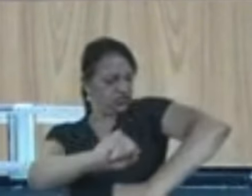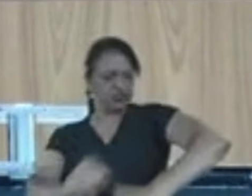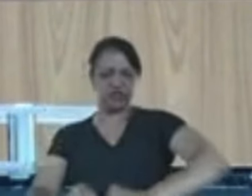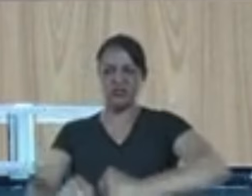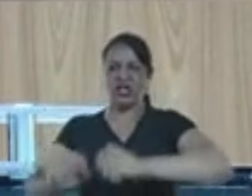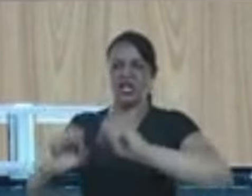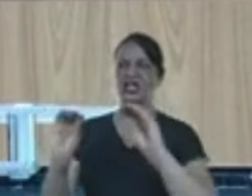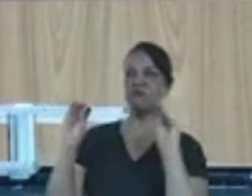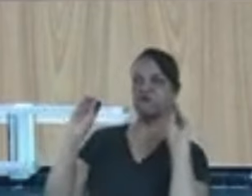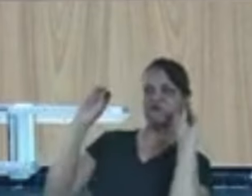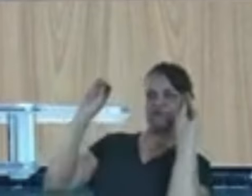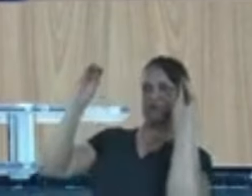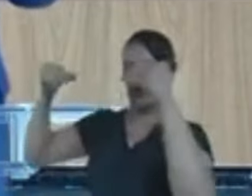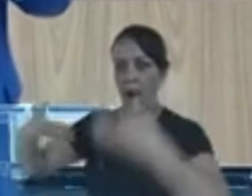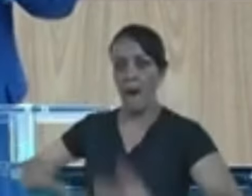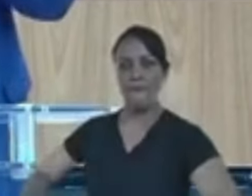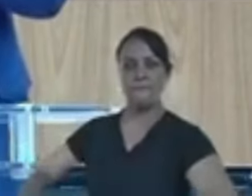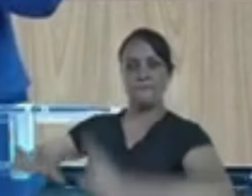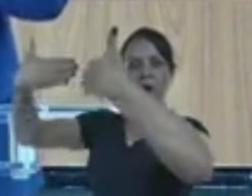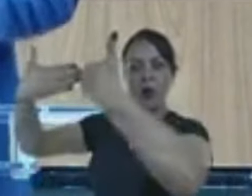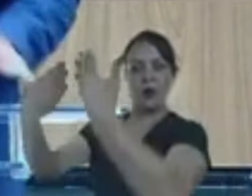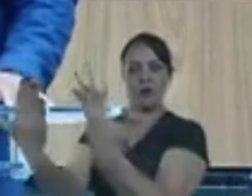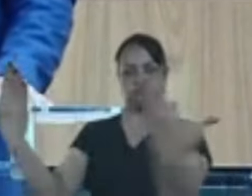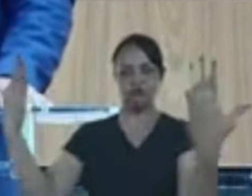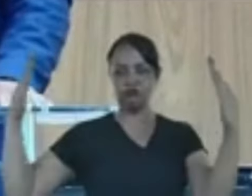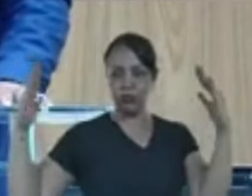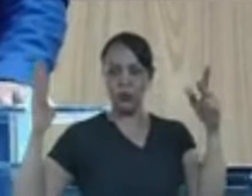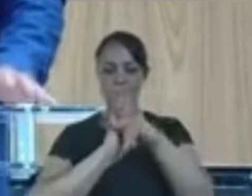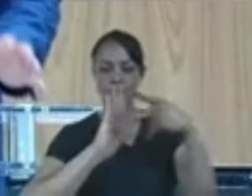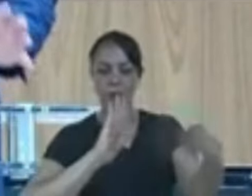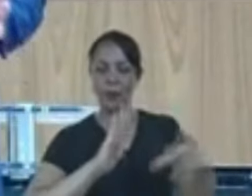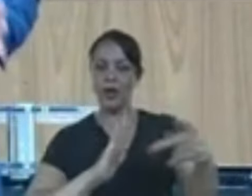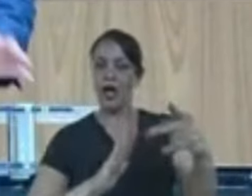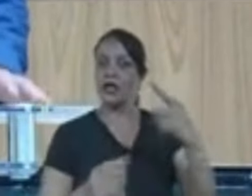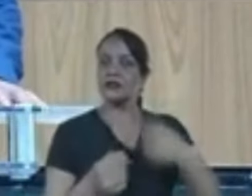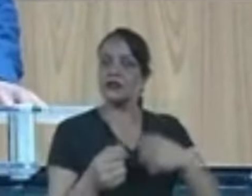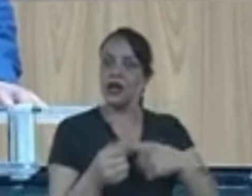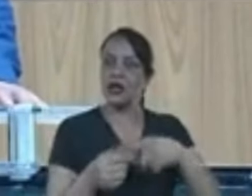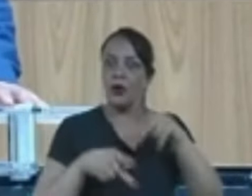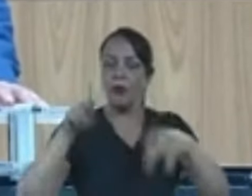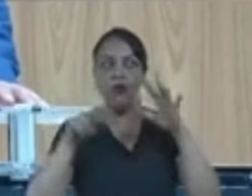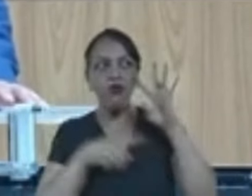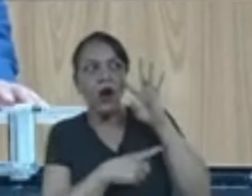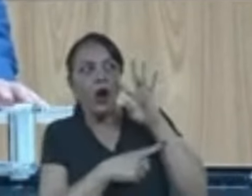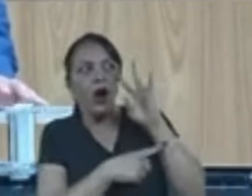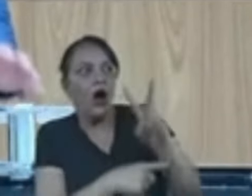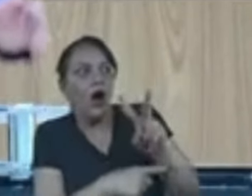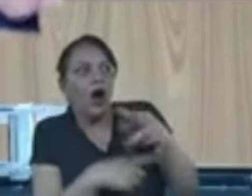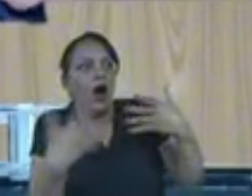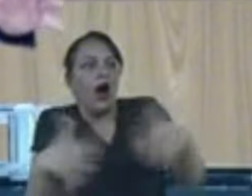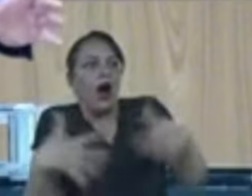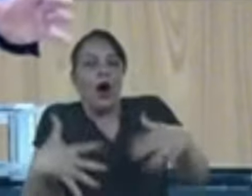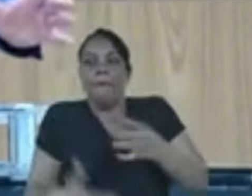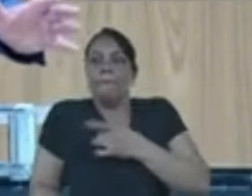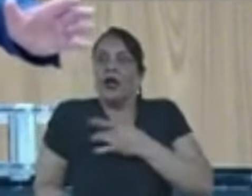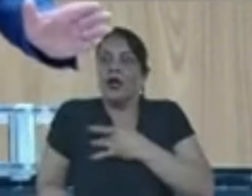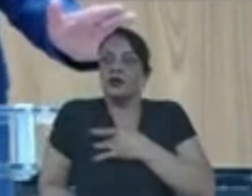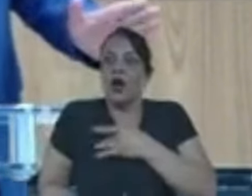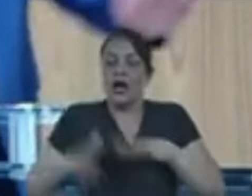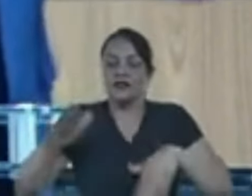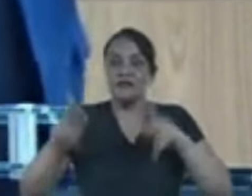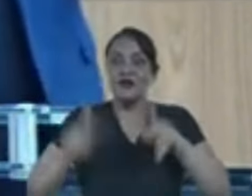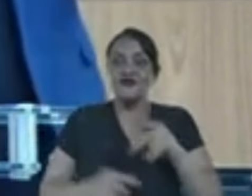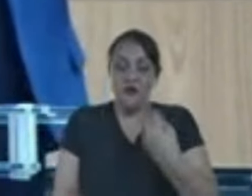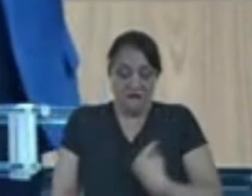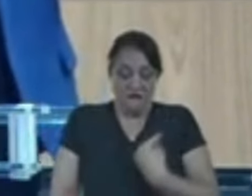poder causar temor e terror. Quando eles não faziam isso, eles costumavam também pegar as pessoas vivas,